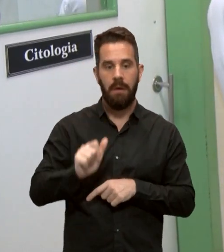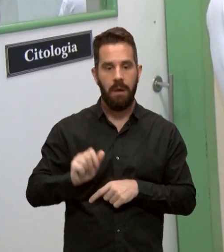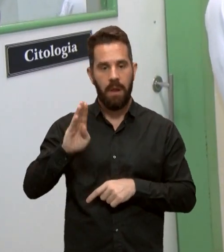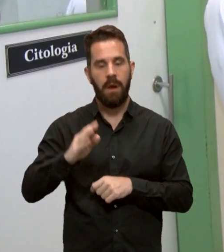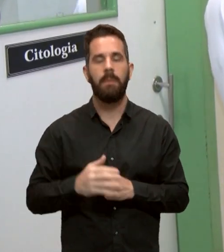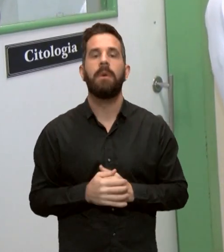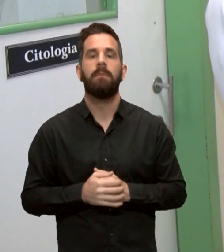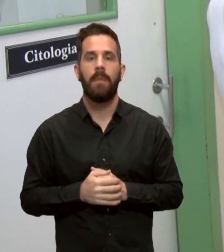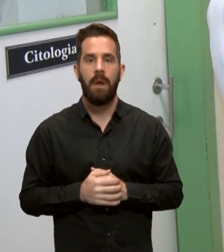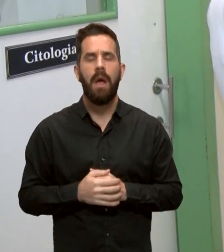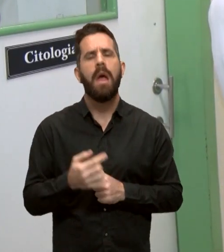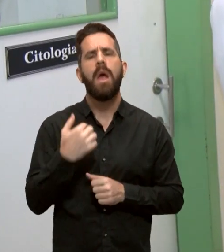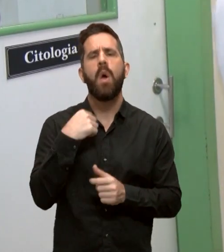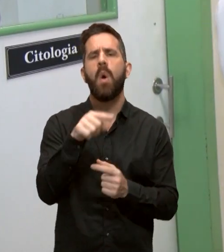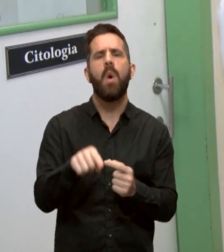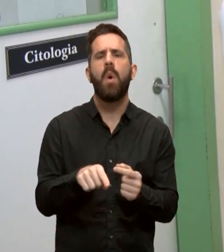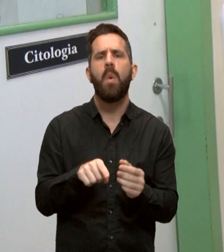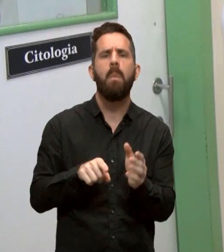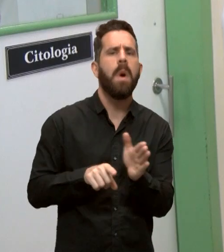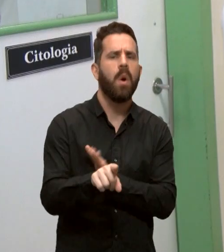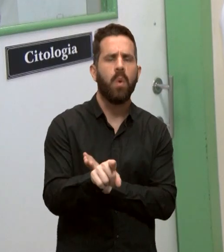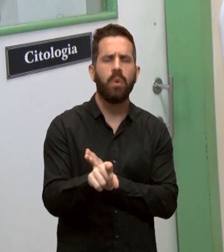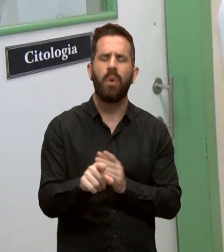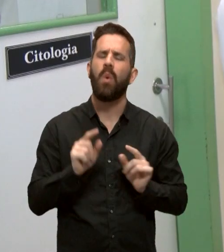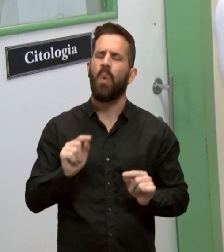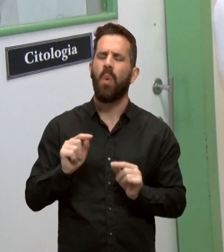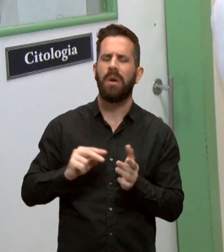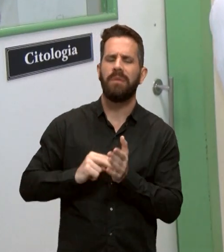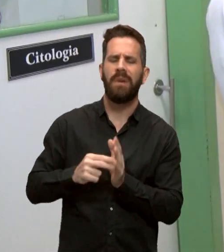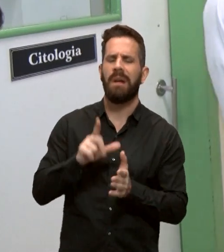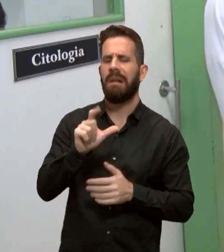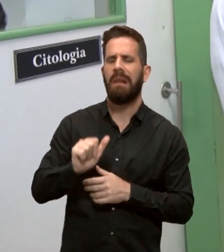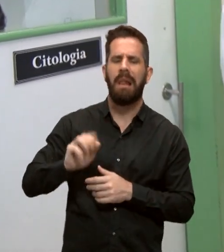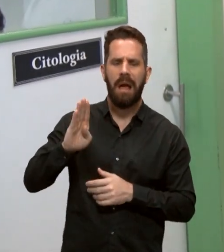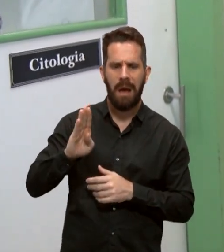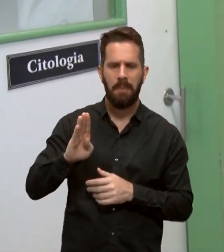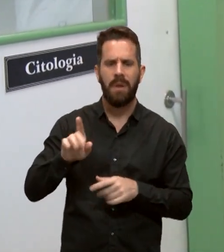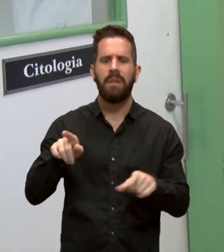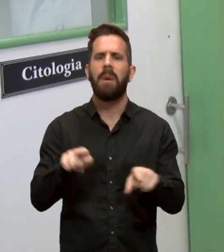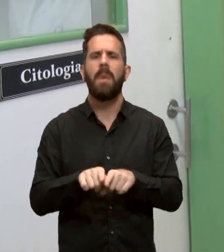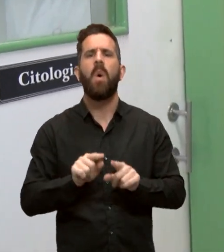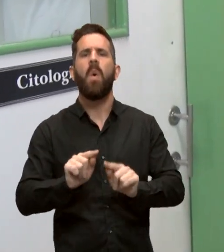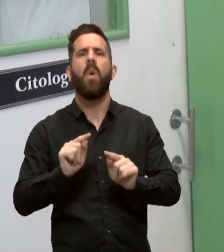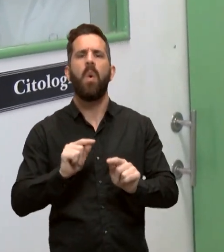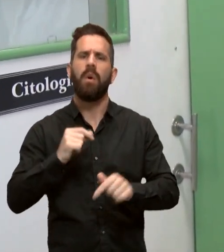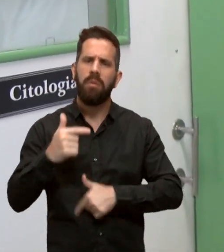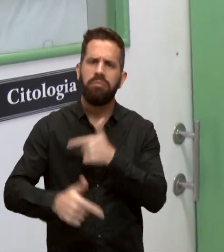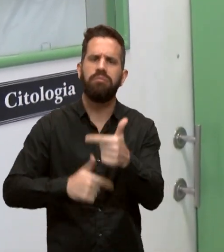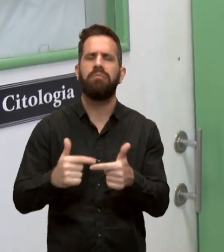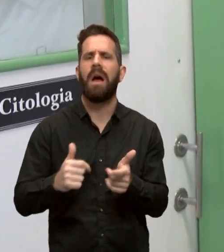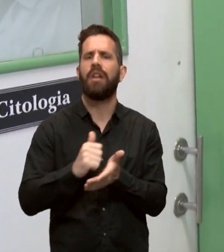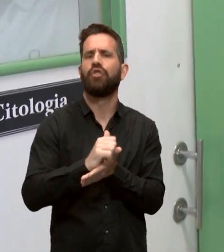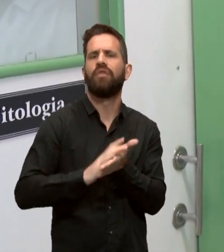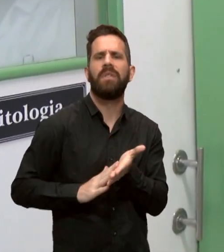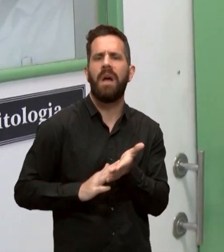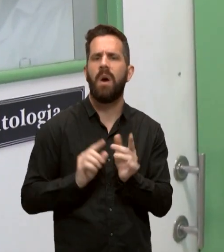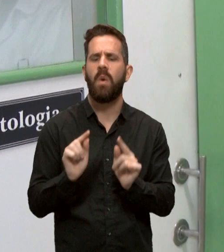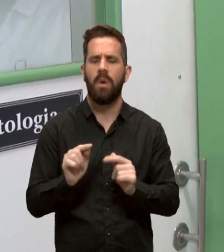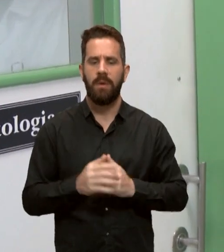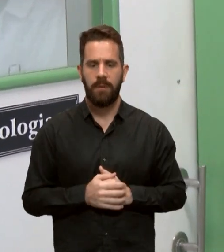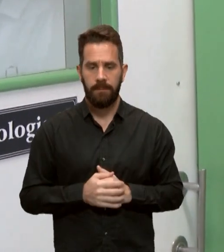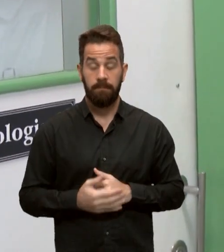o laboratório e quais as atividades desenvolvidas aqui? O Laboratório Rômulo Rocha, ele é um projeto